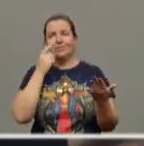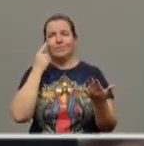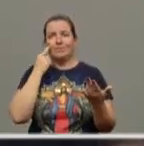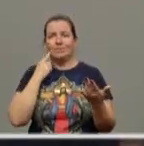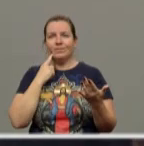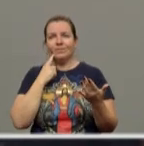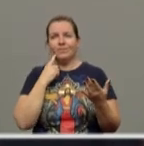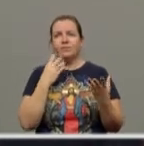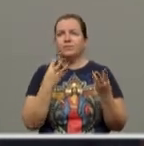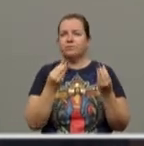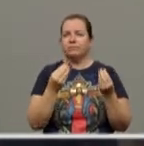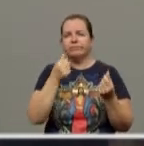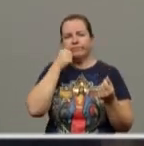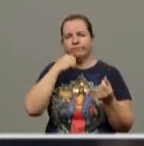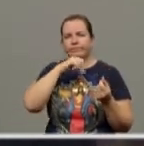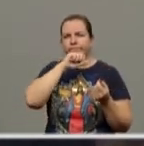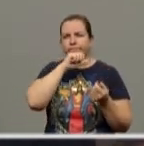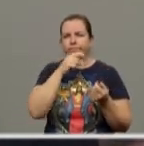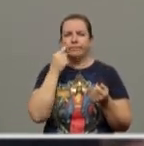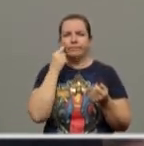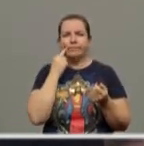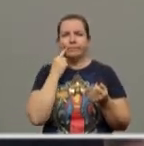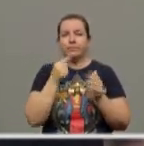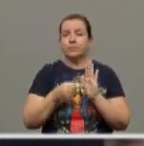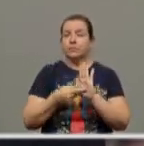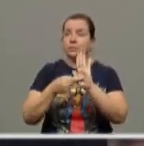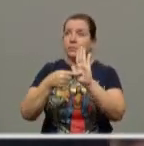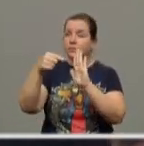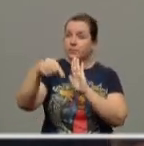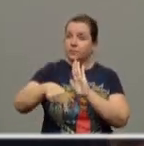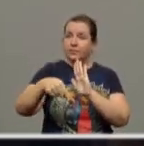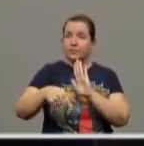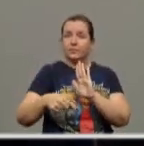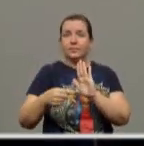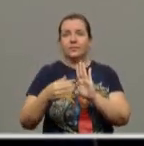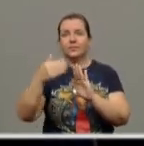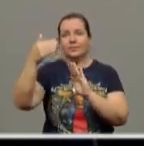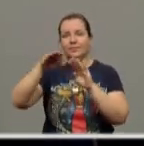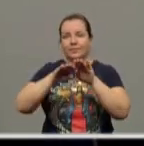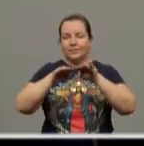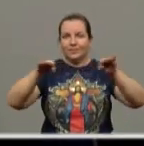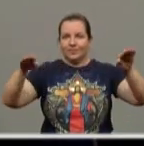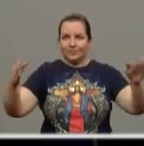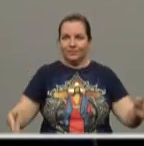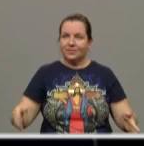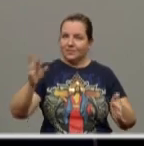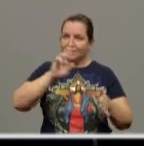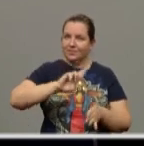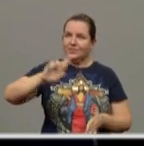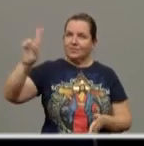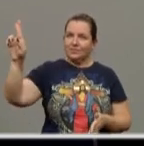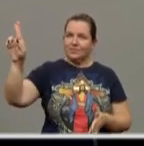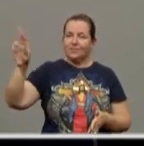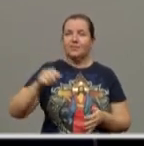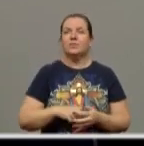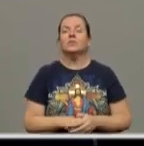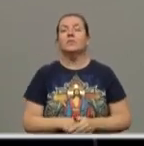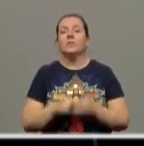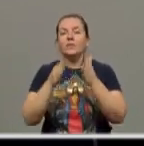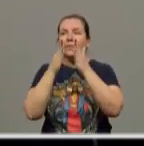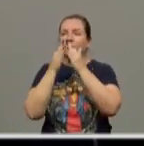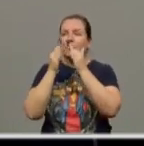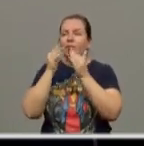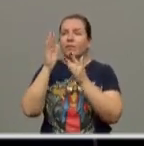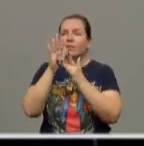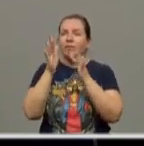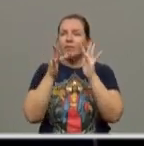muitas mães chorando. Apresento aqui no altar do Senhor essas lágrimas e peço a Jesus que